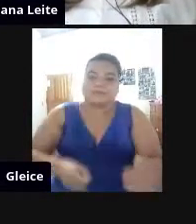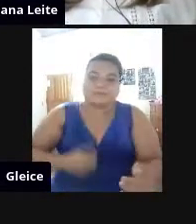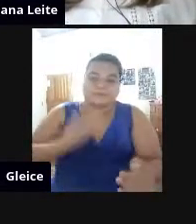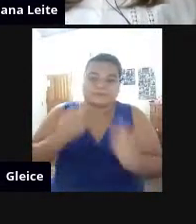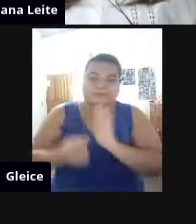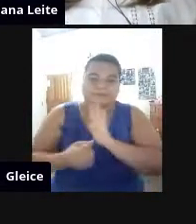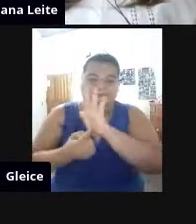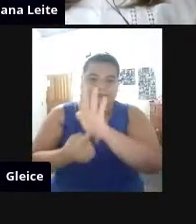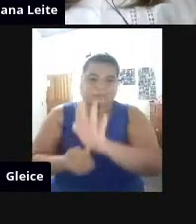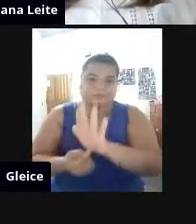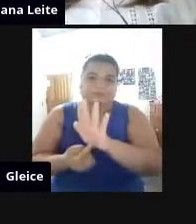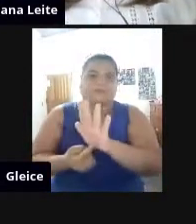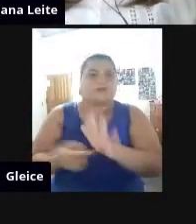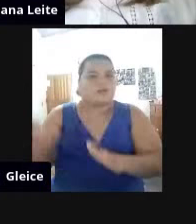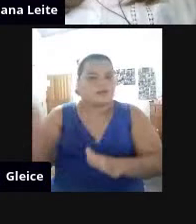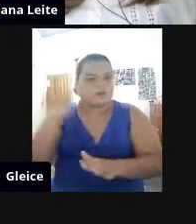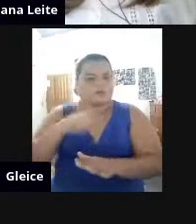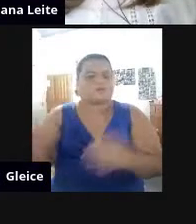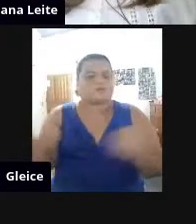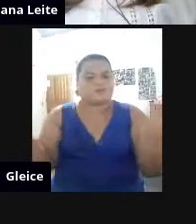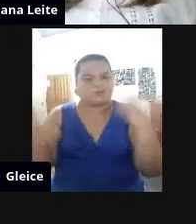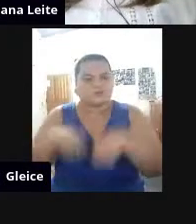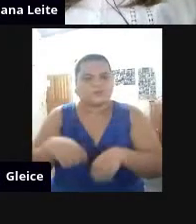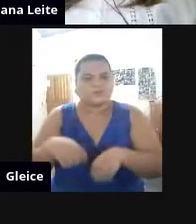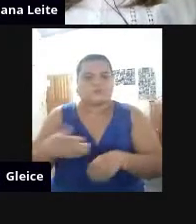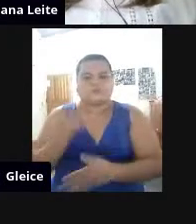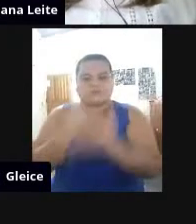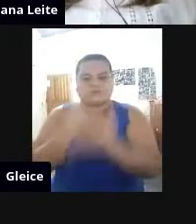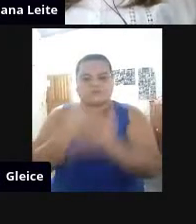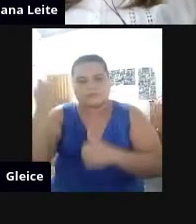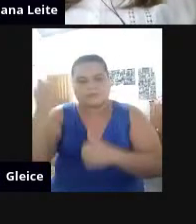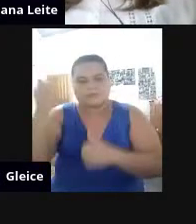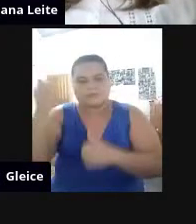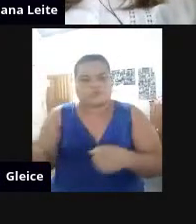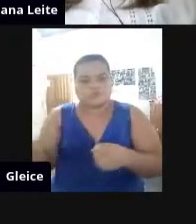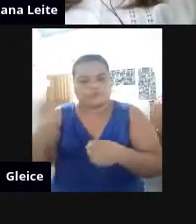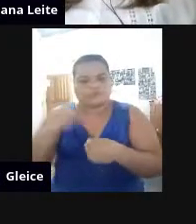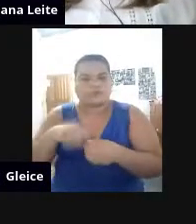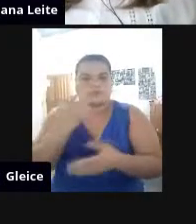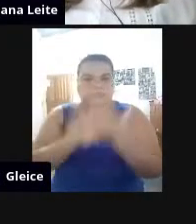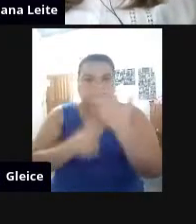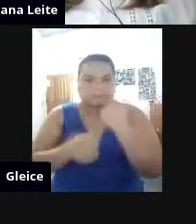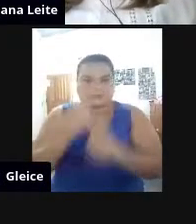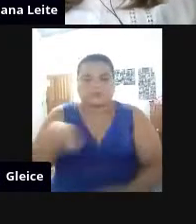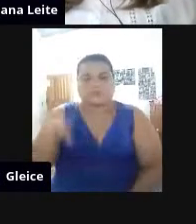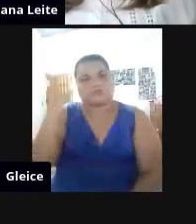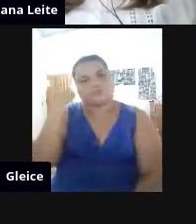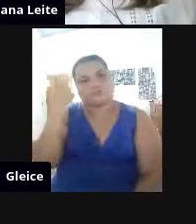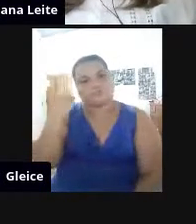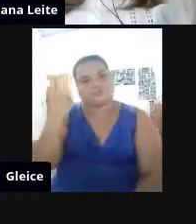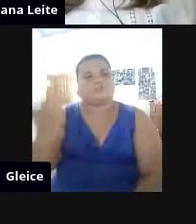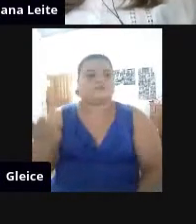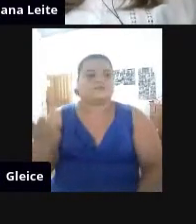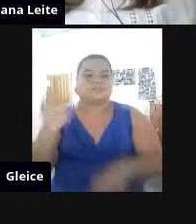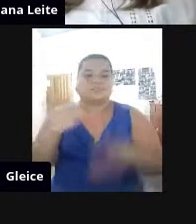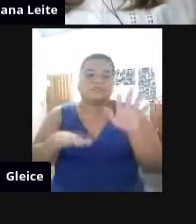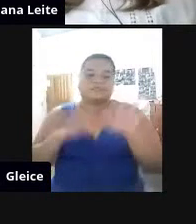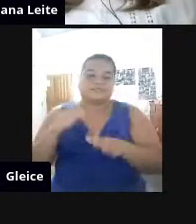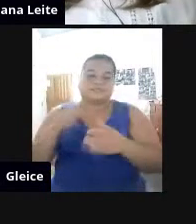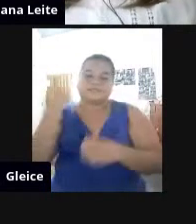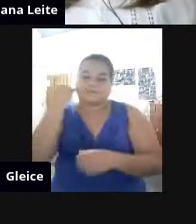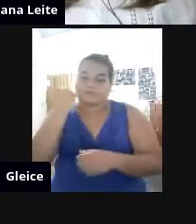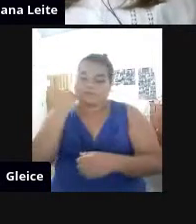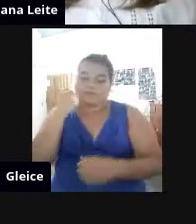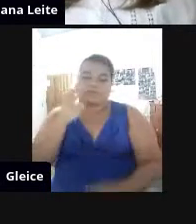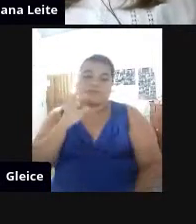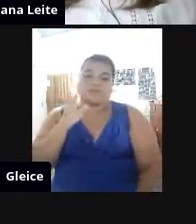dessensibilização por IgG. É uma dieta que demora para surtir efeito, né? Então, assim, só depois de 3 a 12 meses que a gente vai